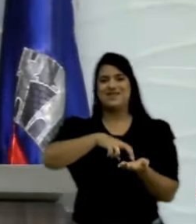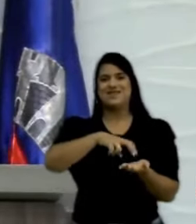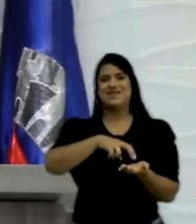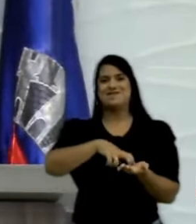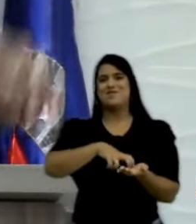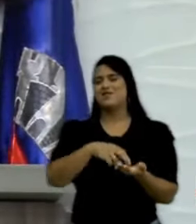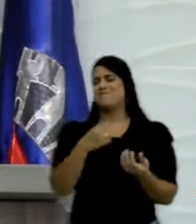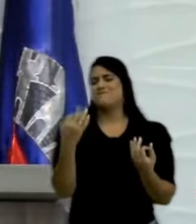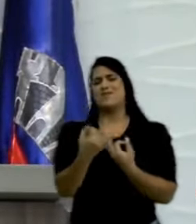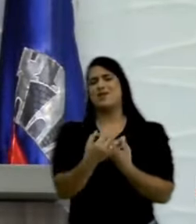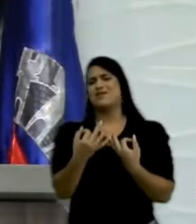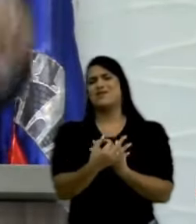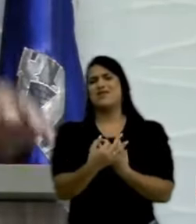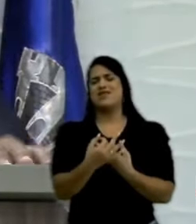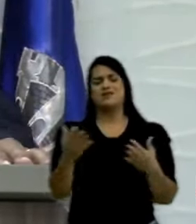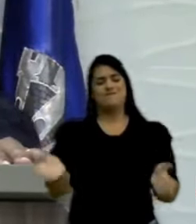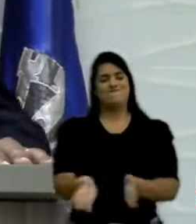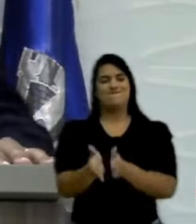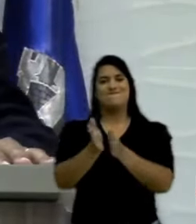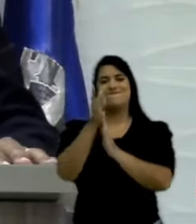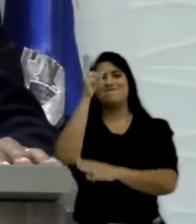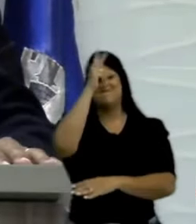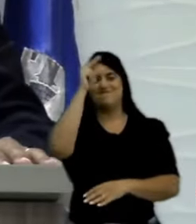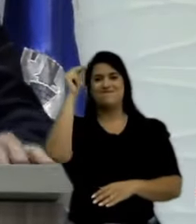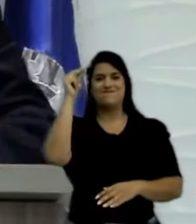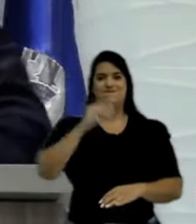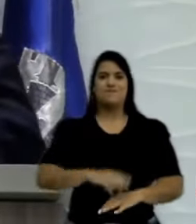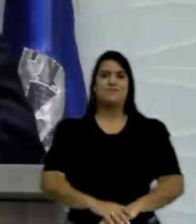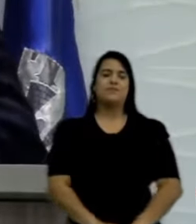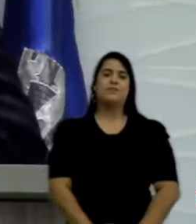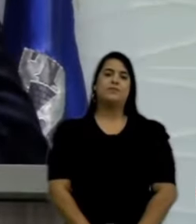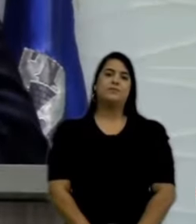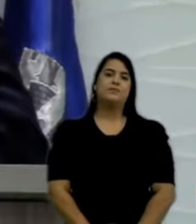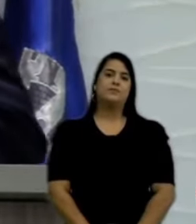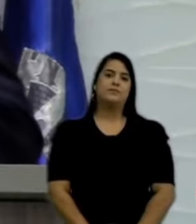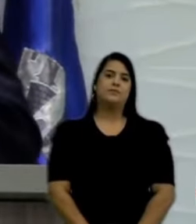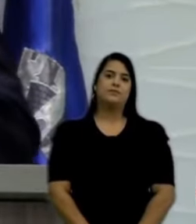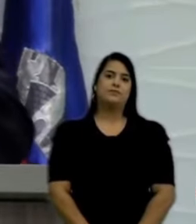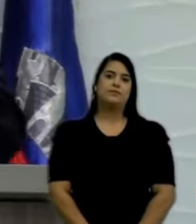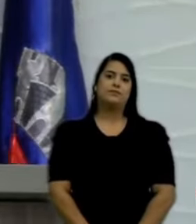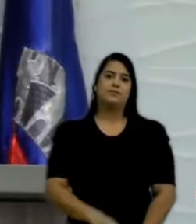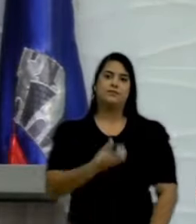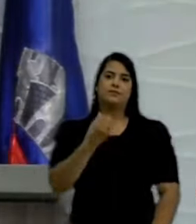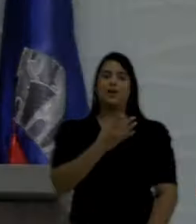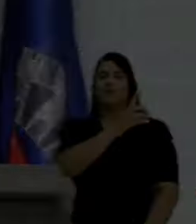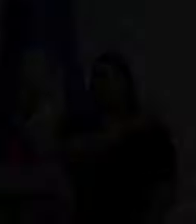5 Estrelas. Parabéns, prefeito! Bom dia!